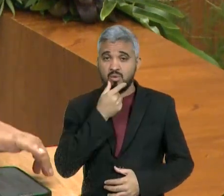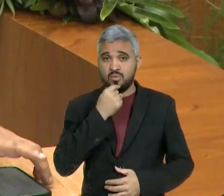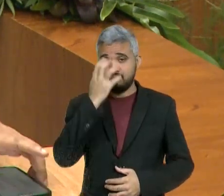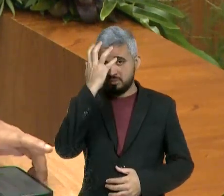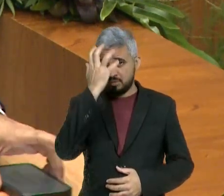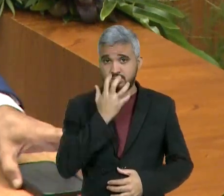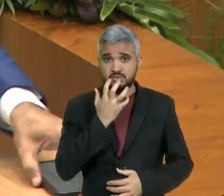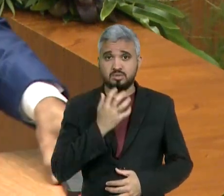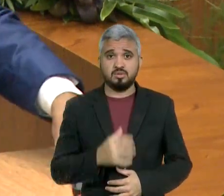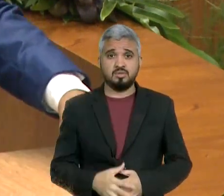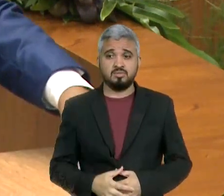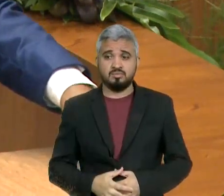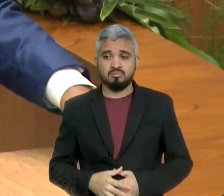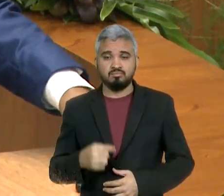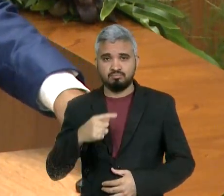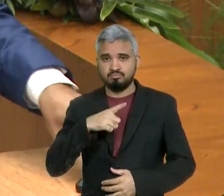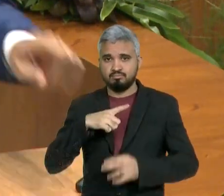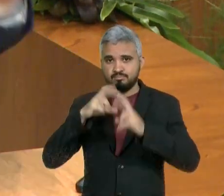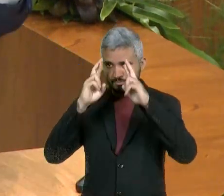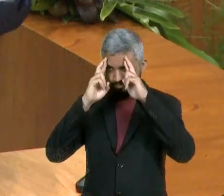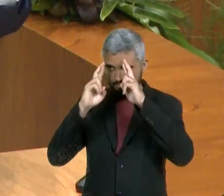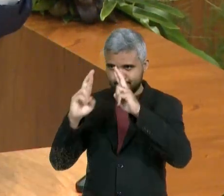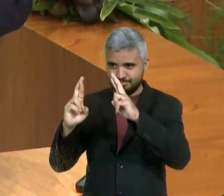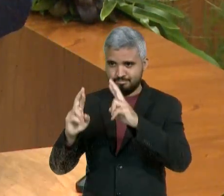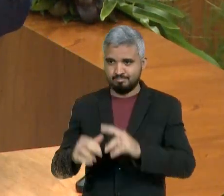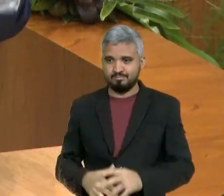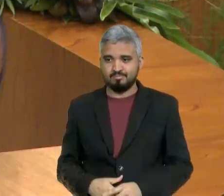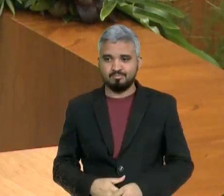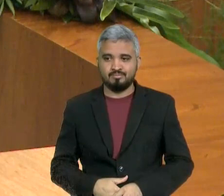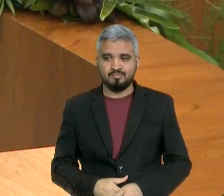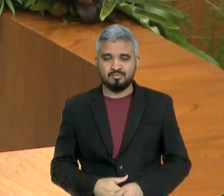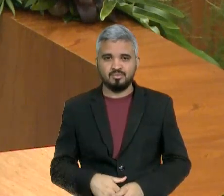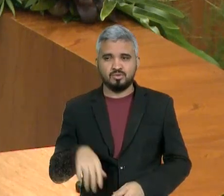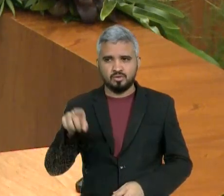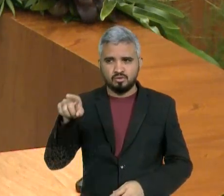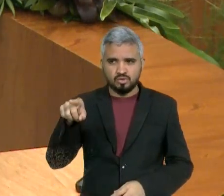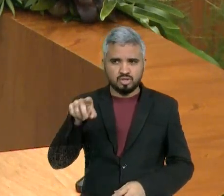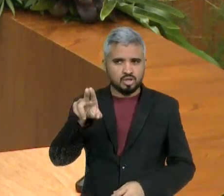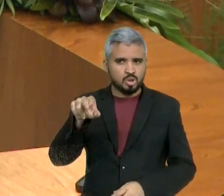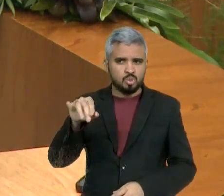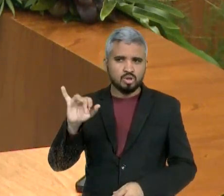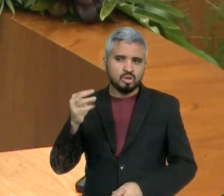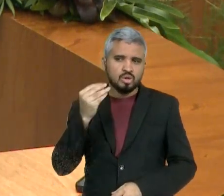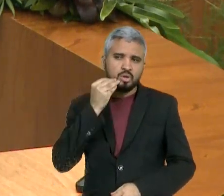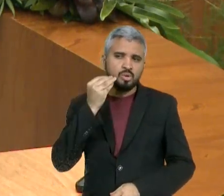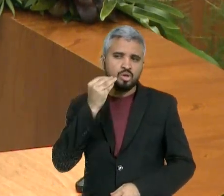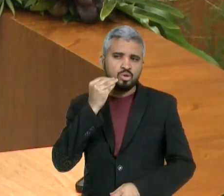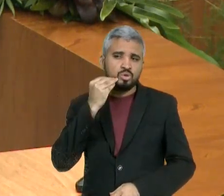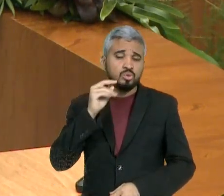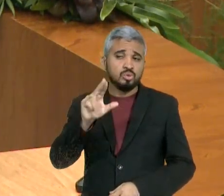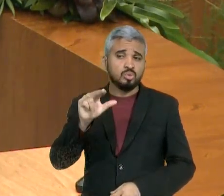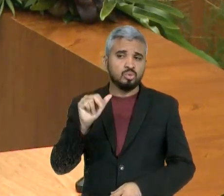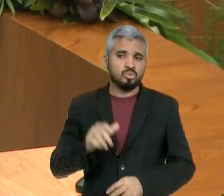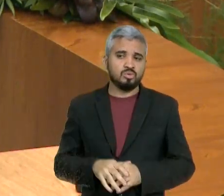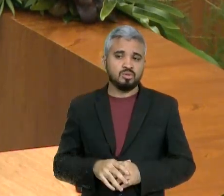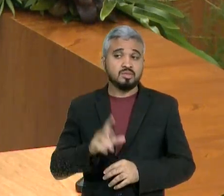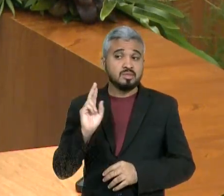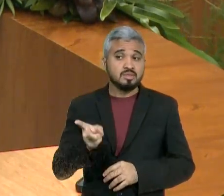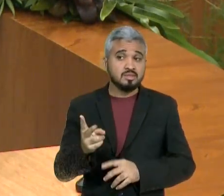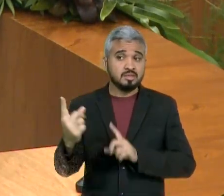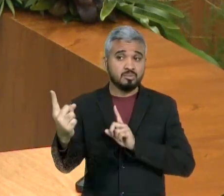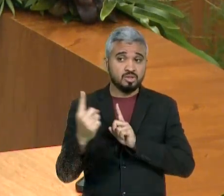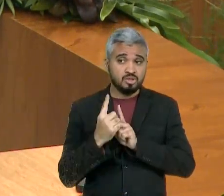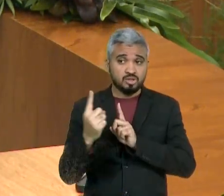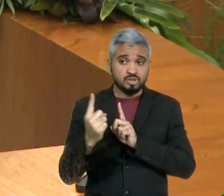Tenho o maior respeito por você, sabia? Você nunca foi oportunista, nunca foi aproveitador. Às vezes você se aproximou de mim foi para pedir ajuda para